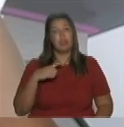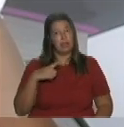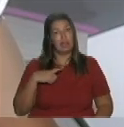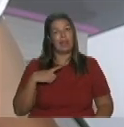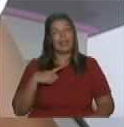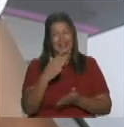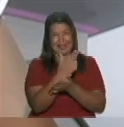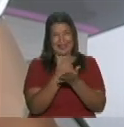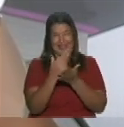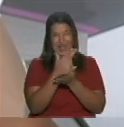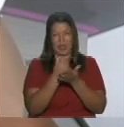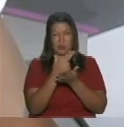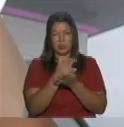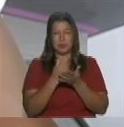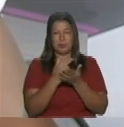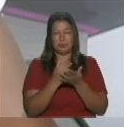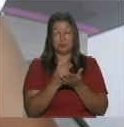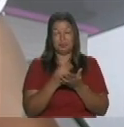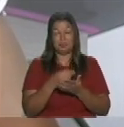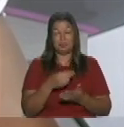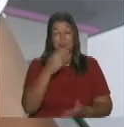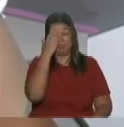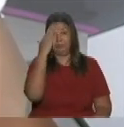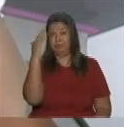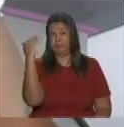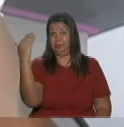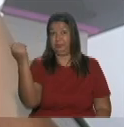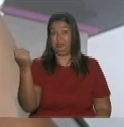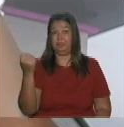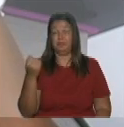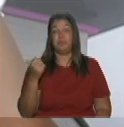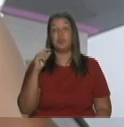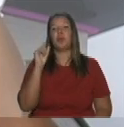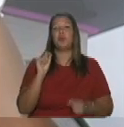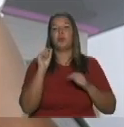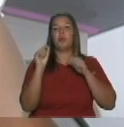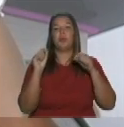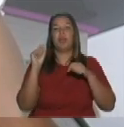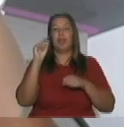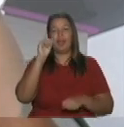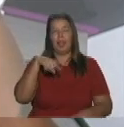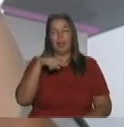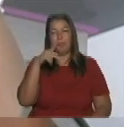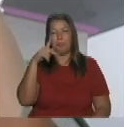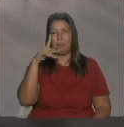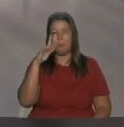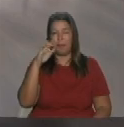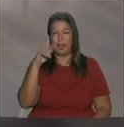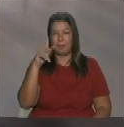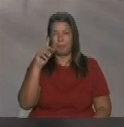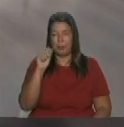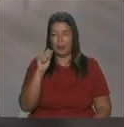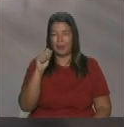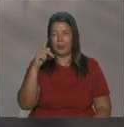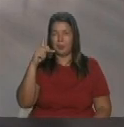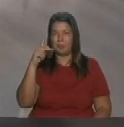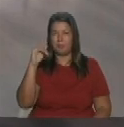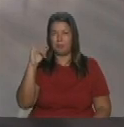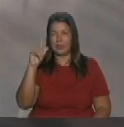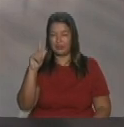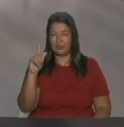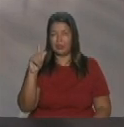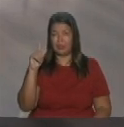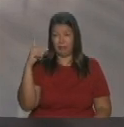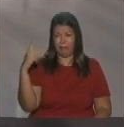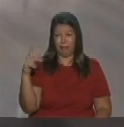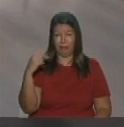sucesso recentemente, a Peppa Pig. Gente, a Peppa me deixava assim... A Peppa te deixava de cabelo em pé?